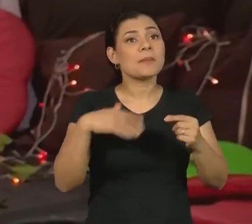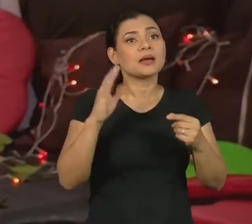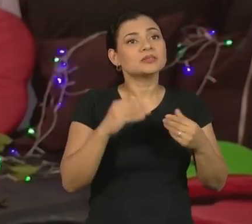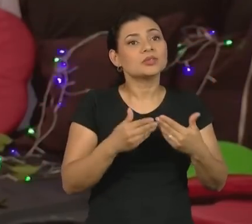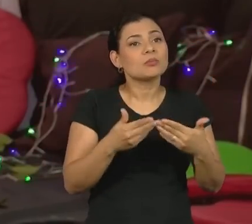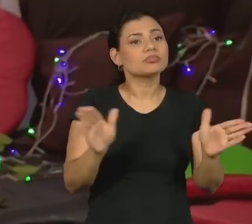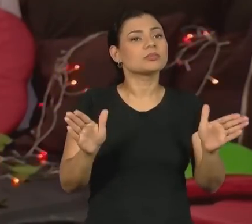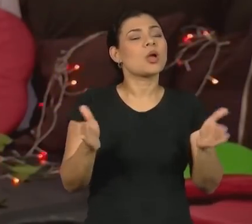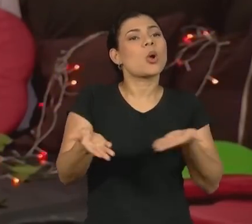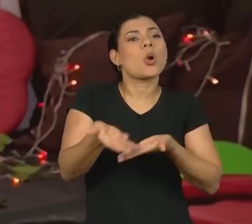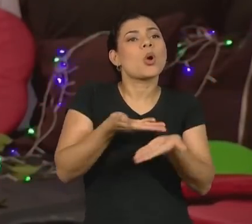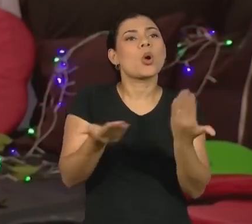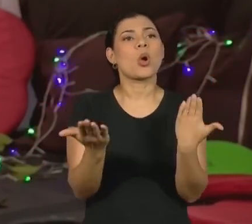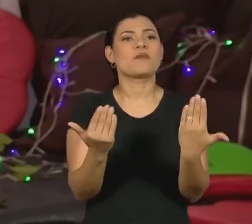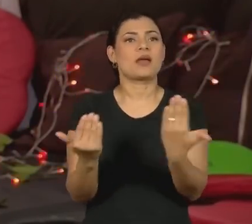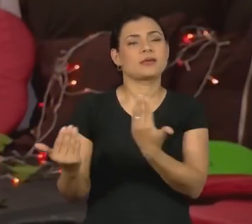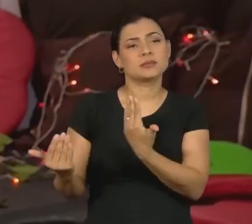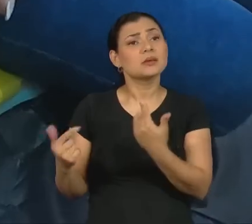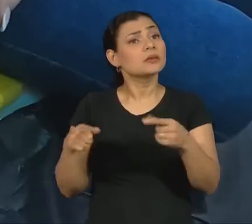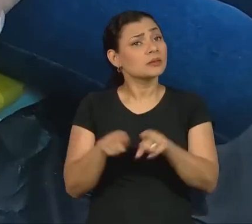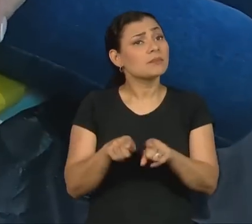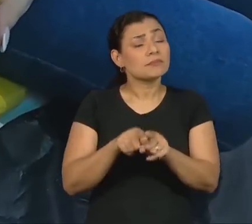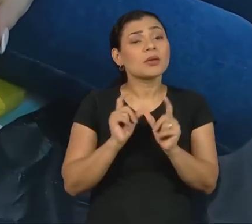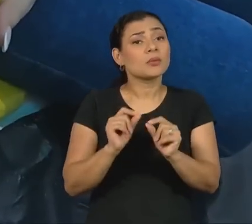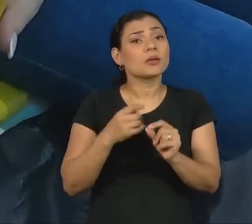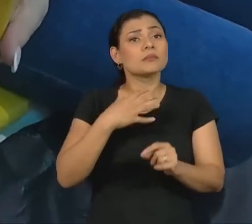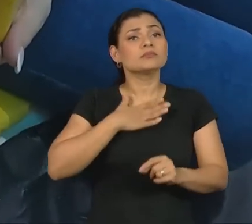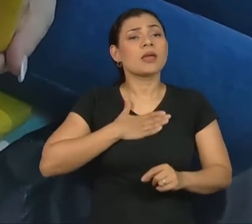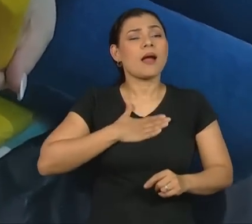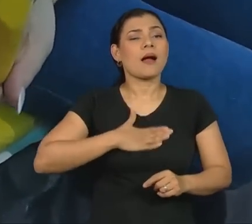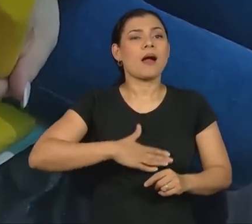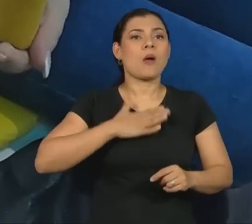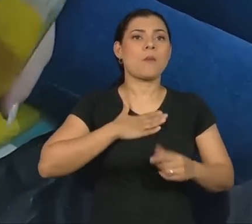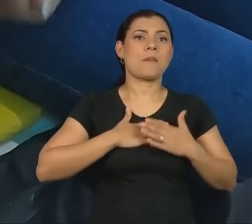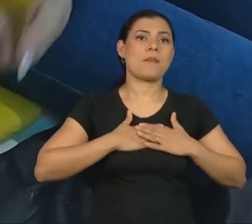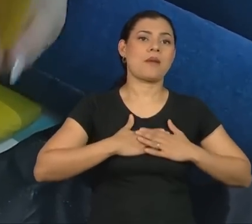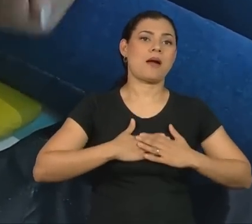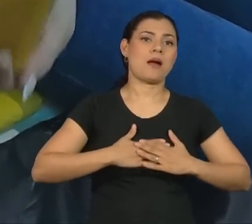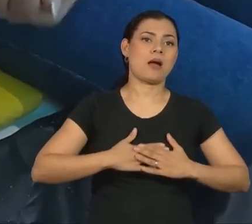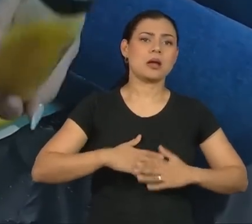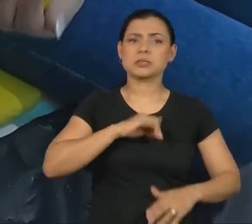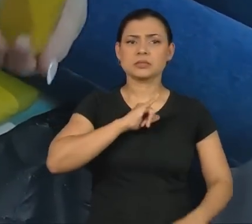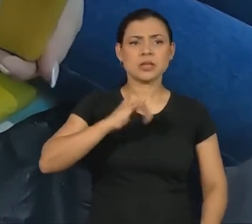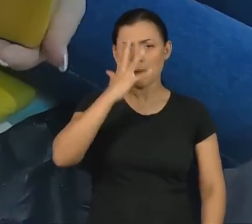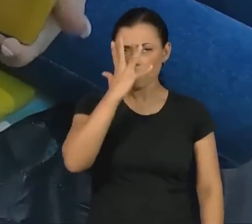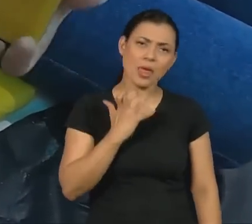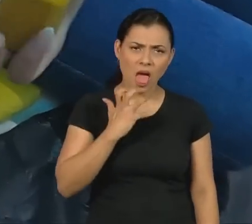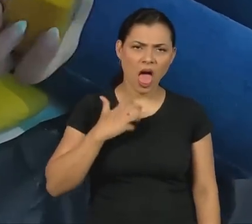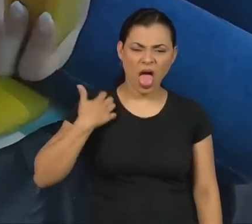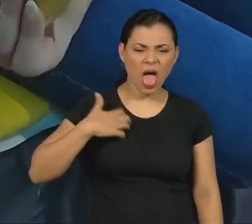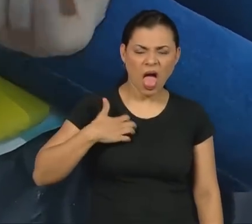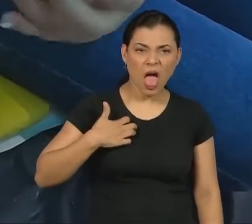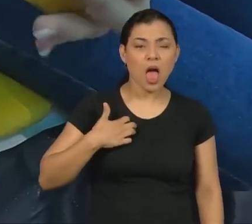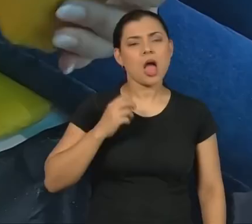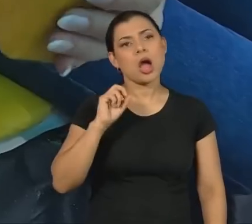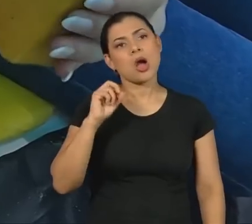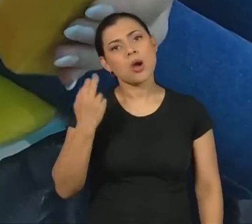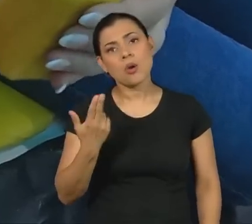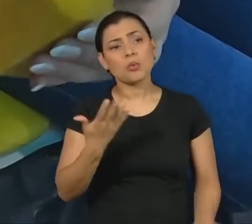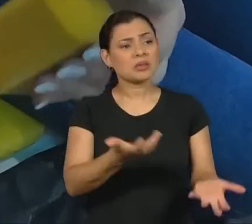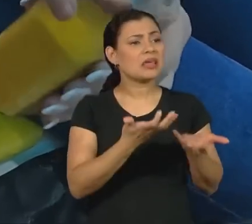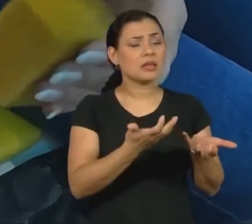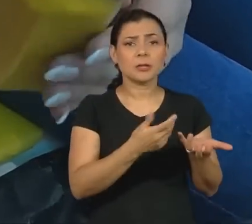de conversa, até da parte de se acalmar em algum momento que ela ficou brava ou algo que ela queria, acabou